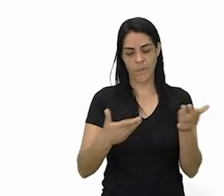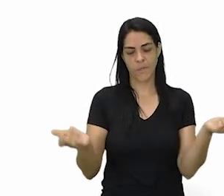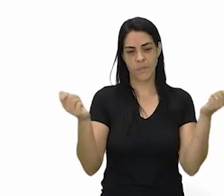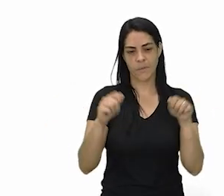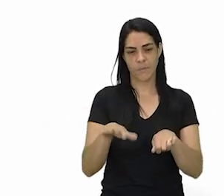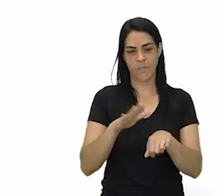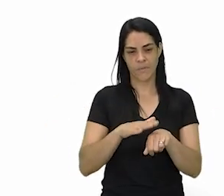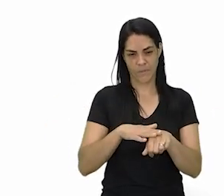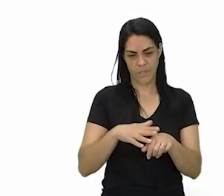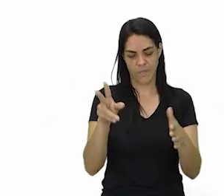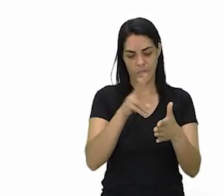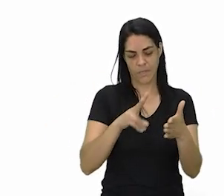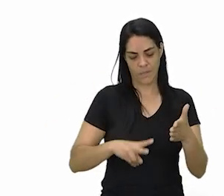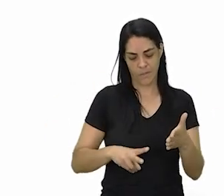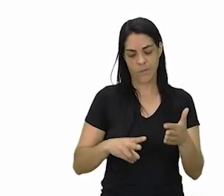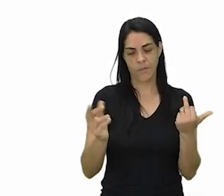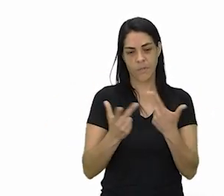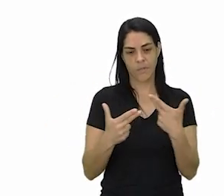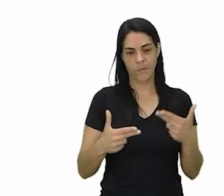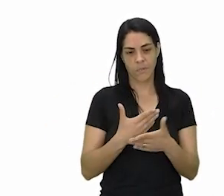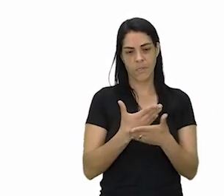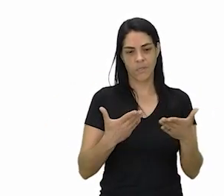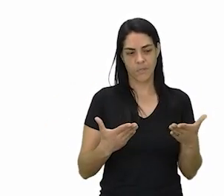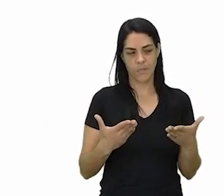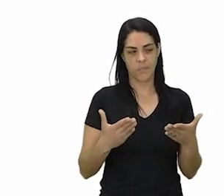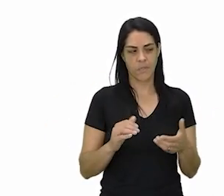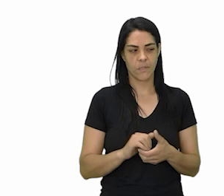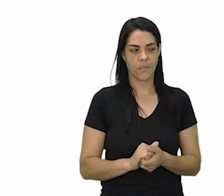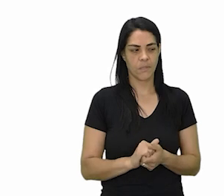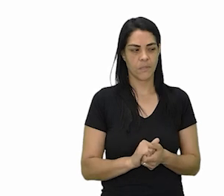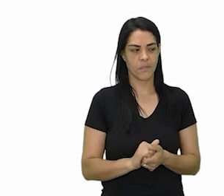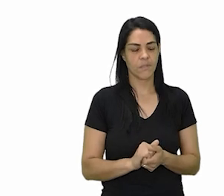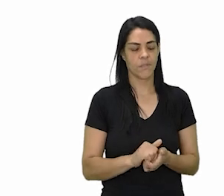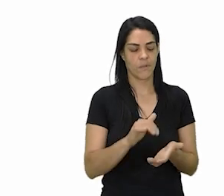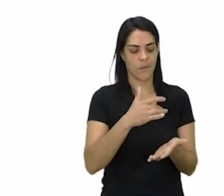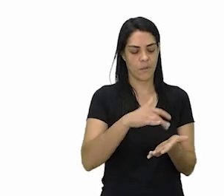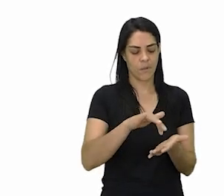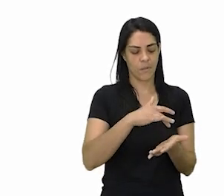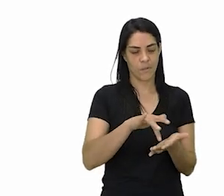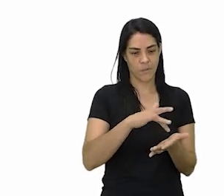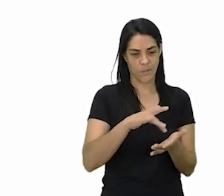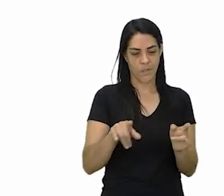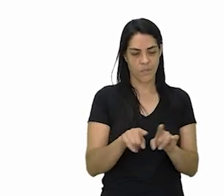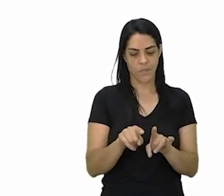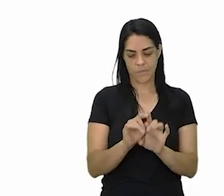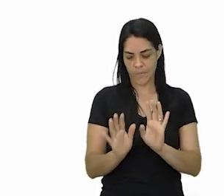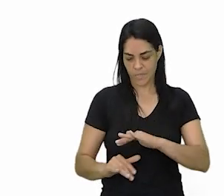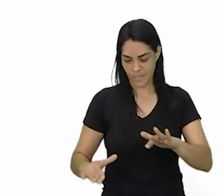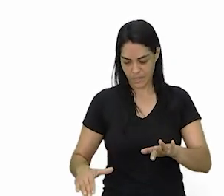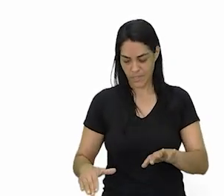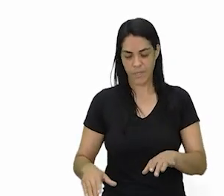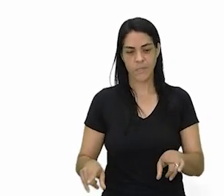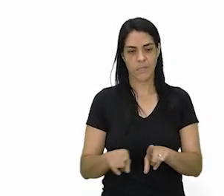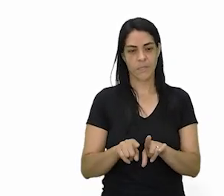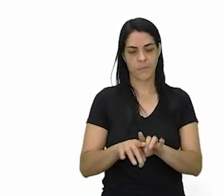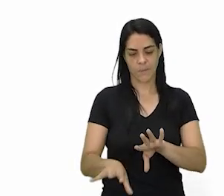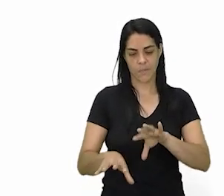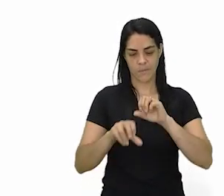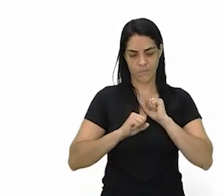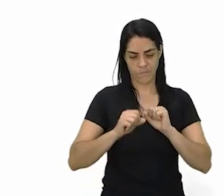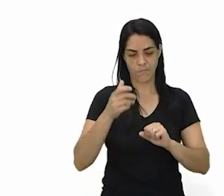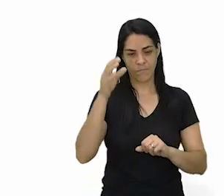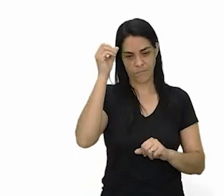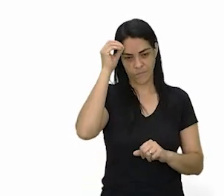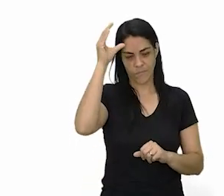leitura desses elementos que estão, no fundo, na era digital e que as crianças também possam se apropriar desses